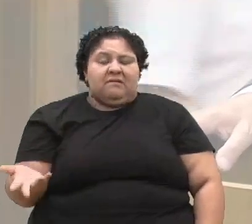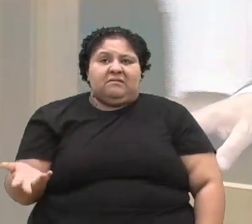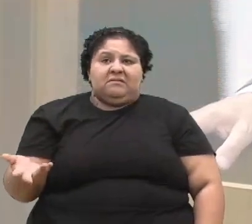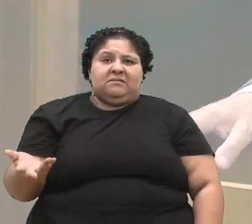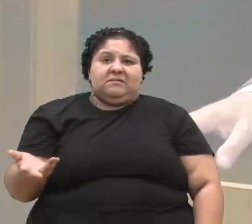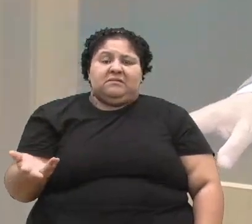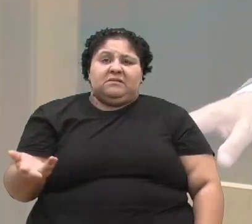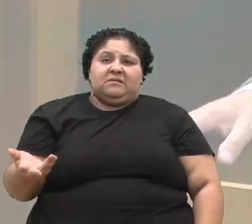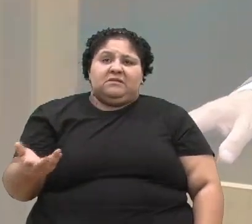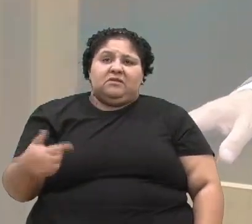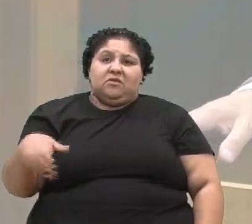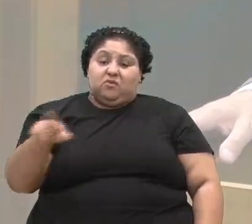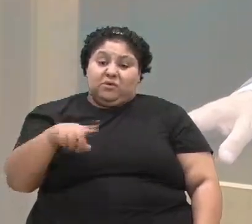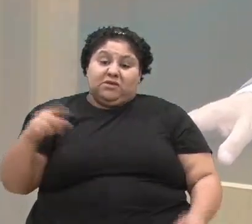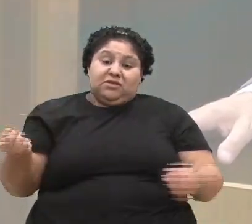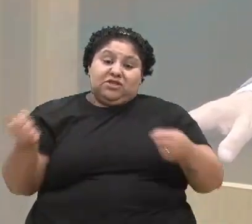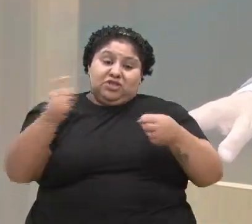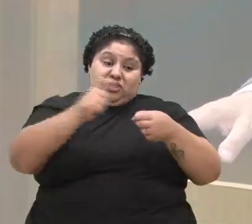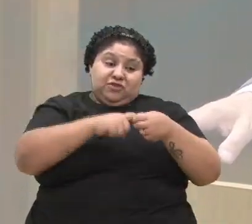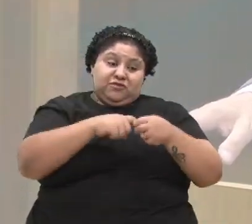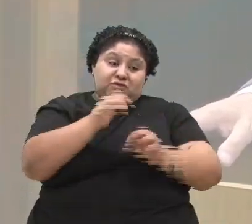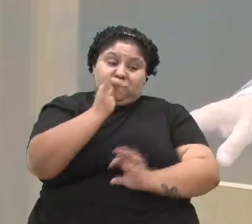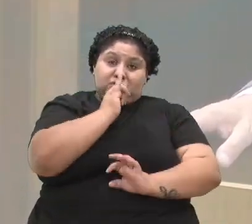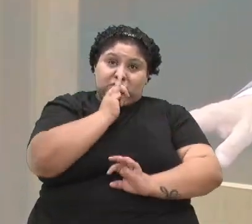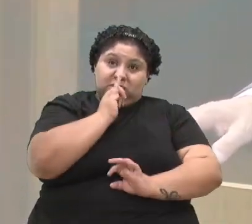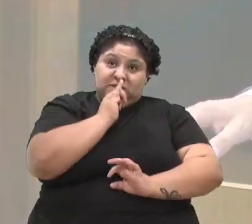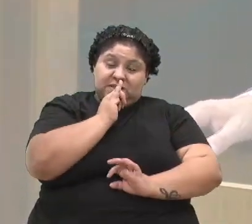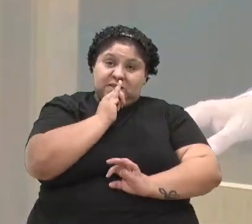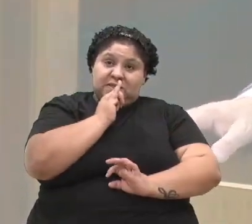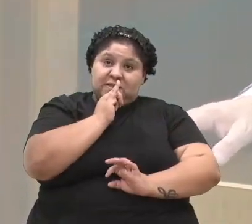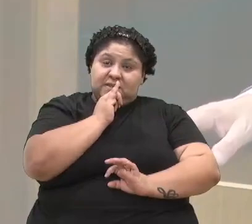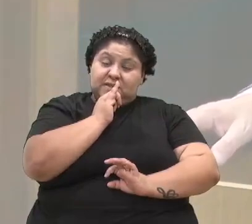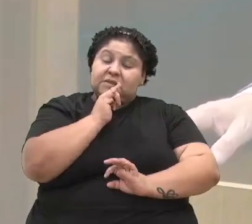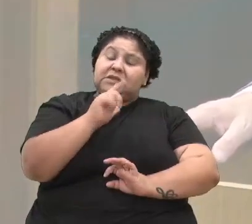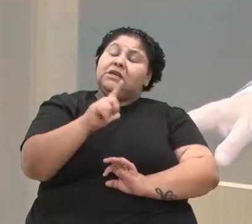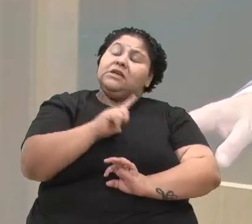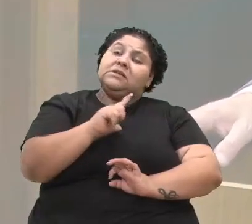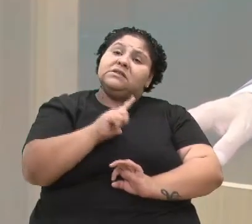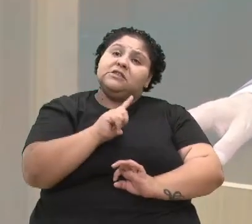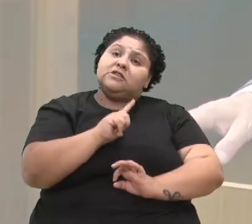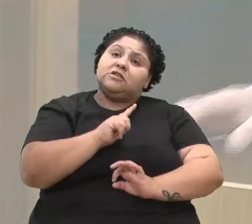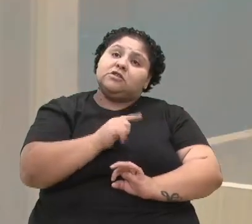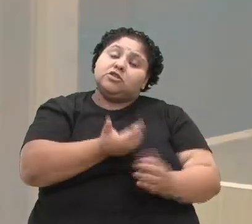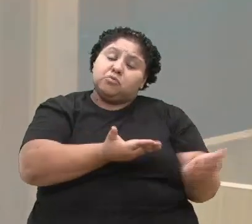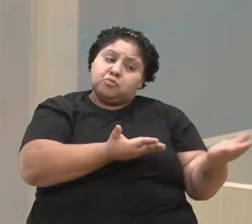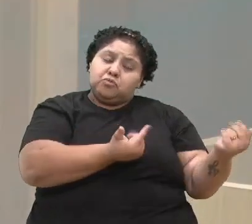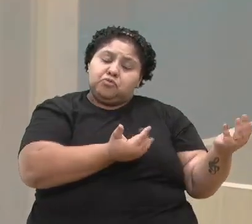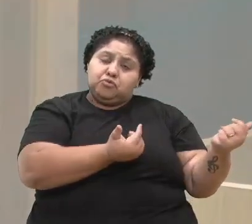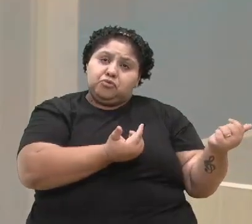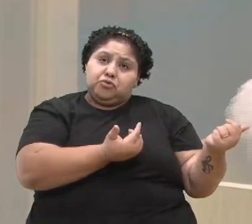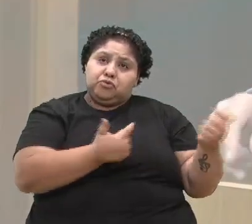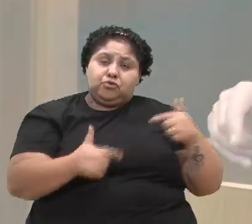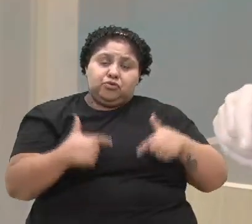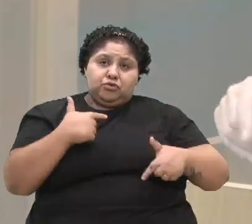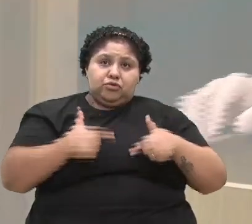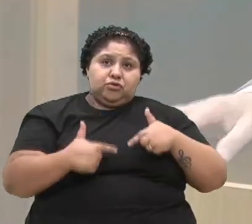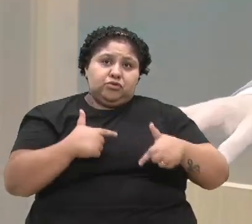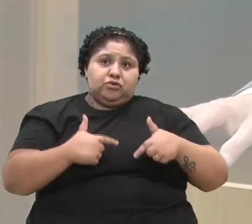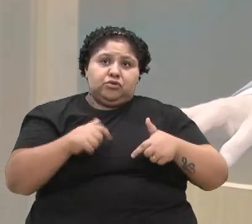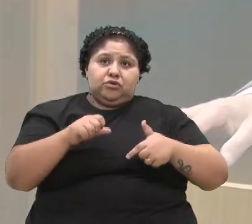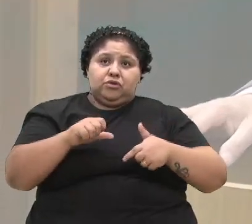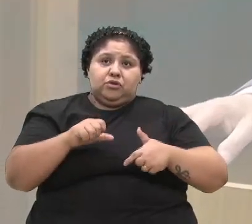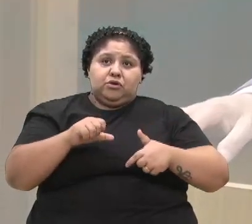E daí, quando a gente voltou lá, um outro exemplo bem prático, tinha um rapaz que ele trabalhava com solda e entrou